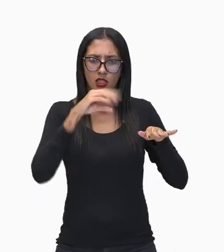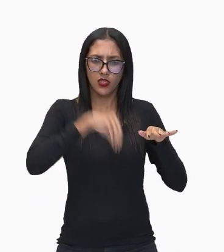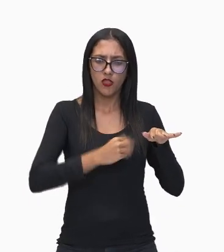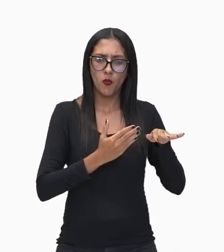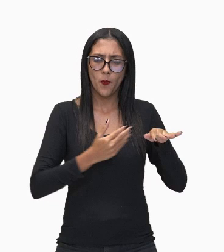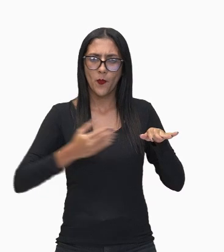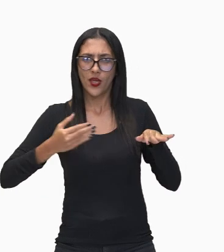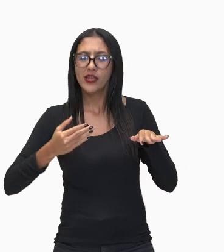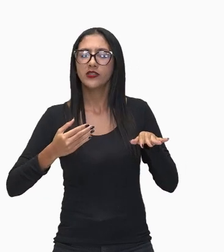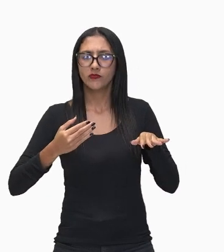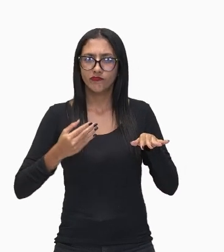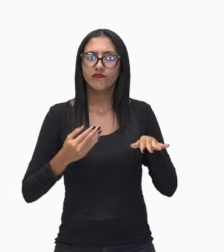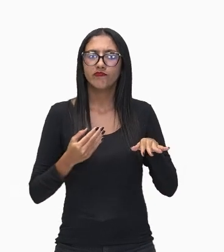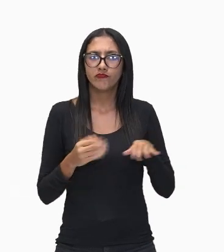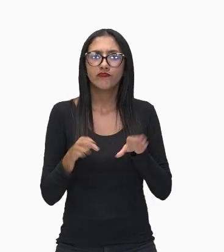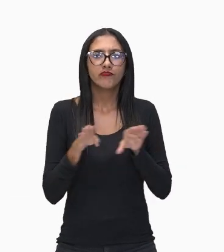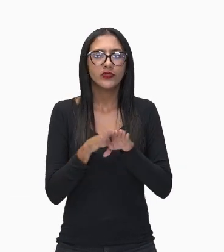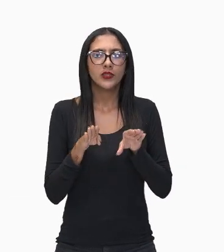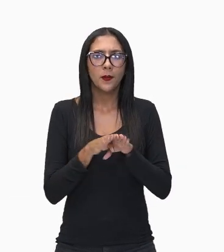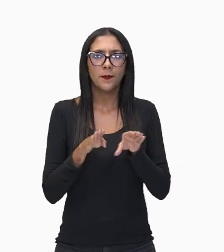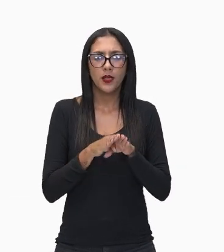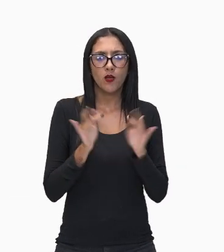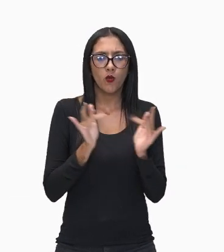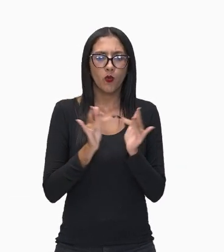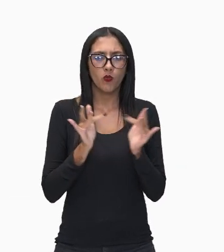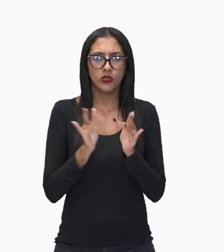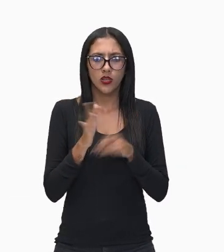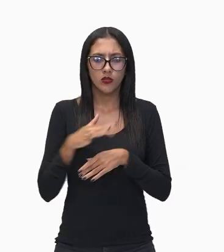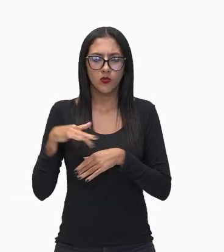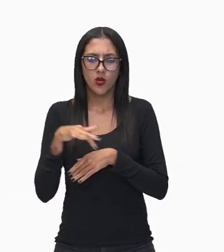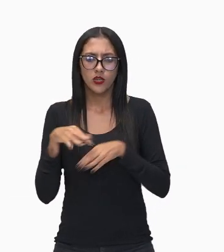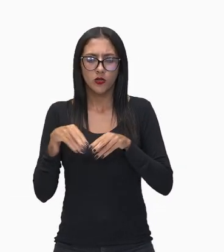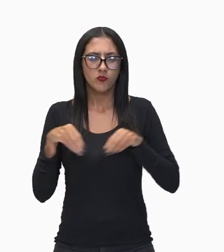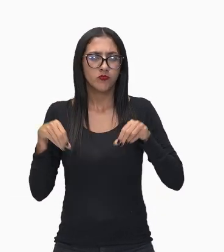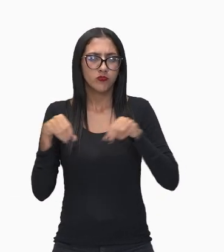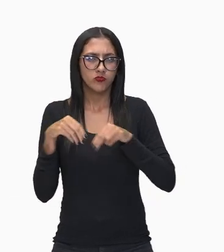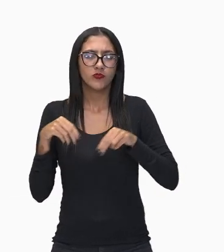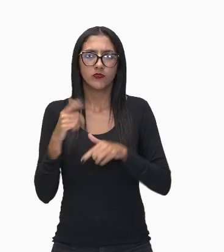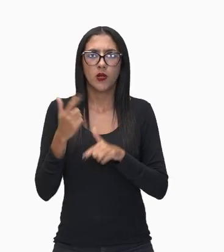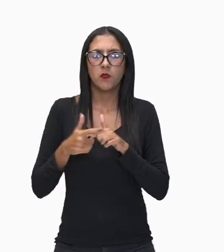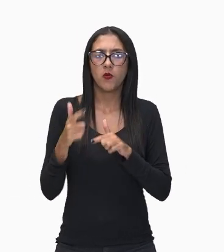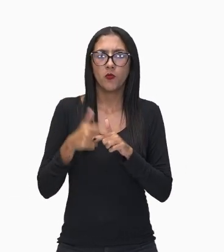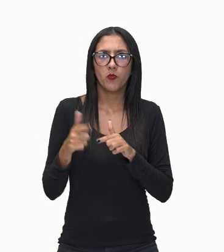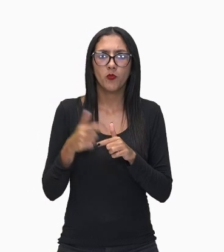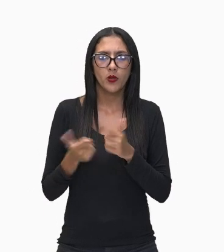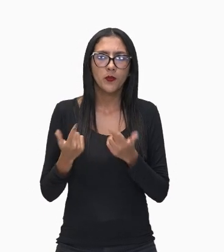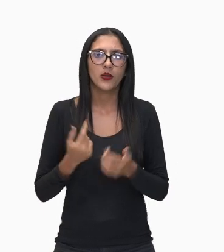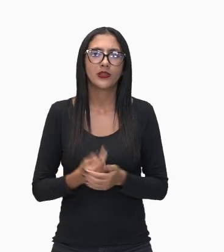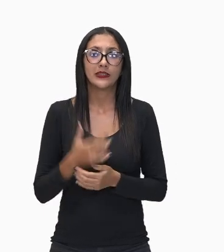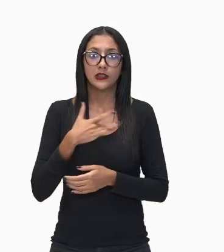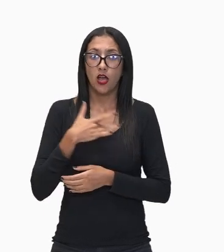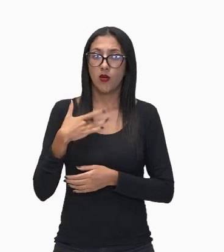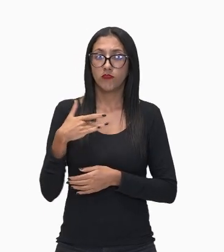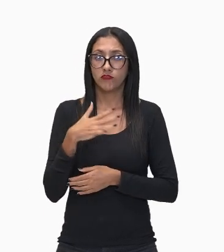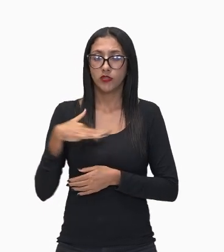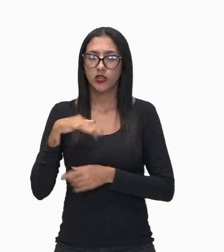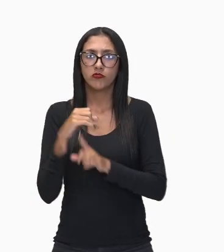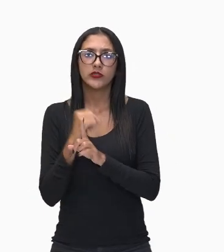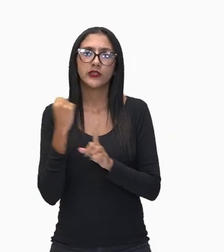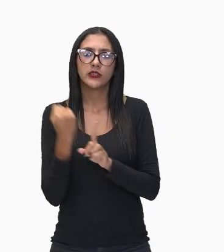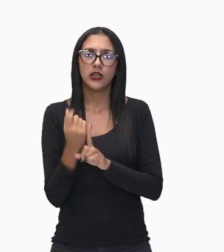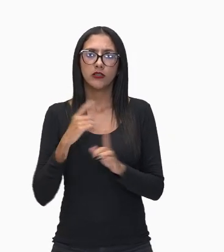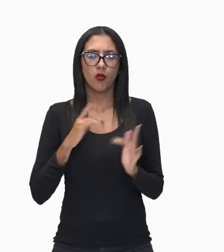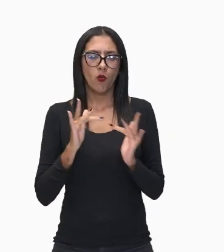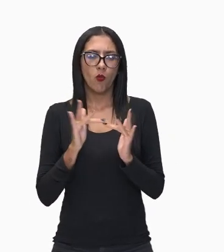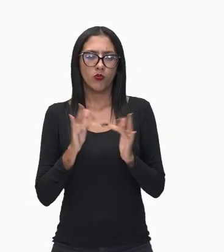todos os ambientes terrestres, né? Comprometendo a saúde das populações também que moram, né,